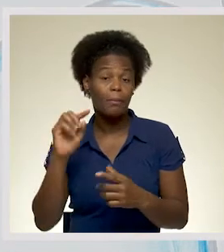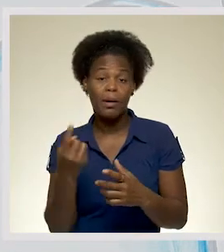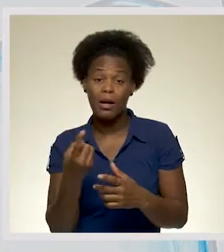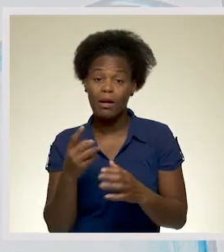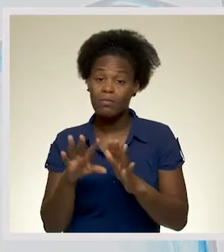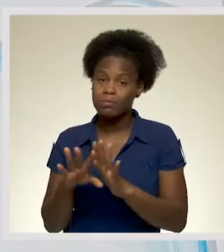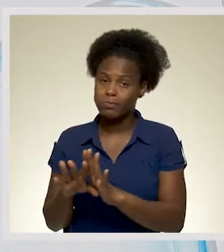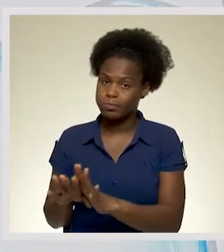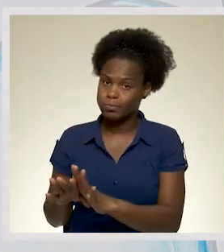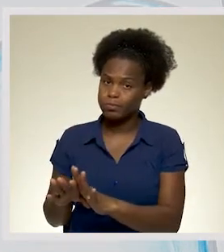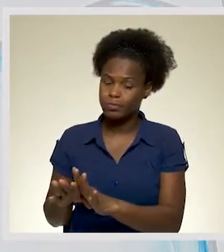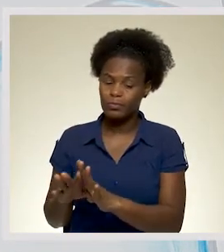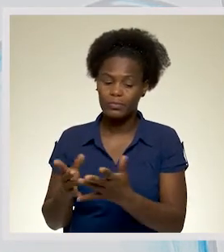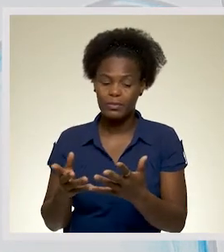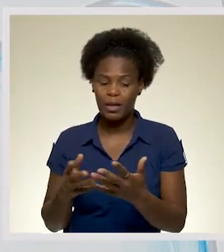evitar